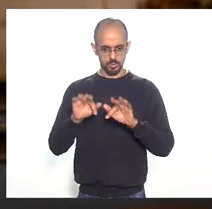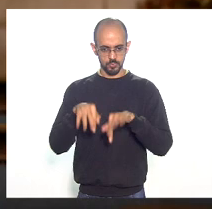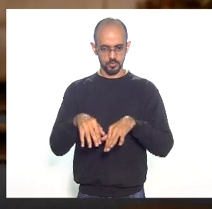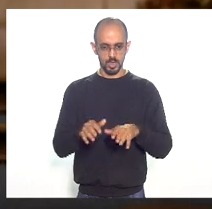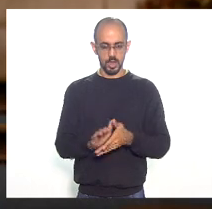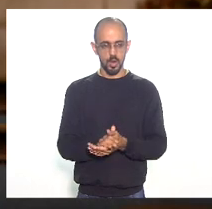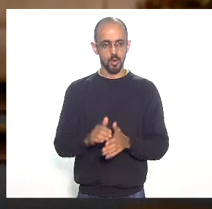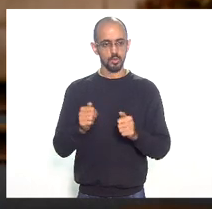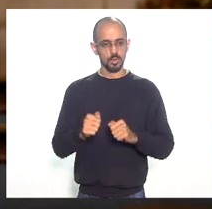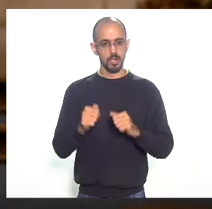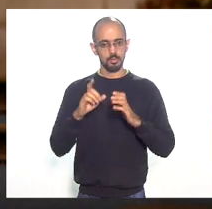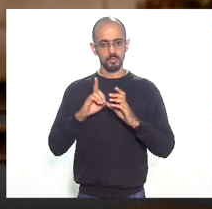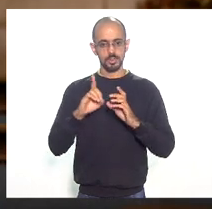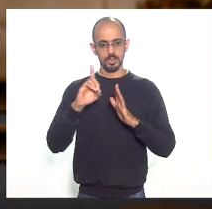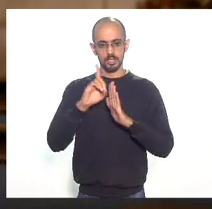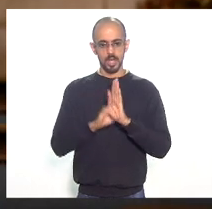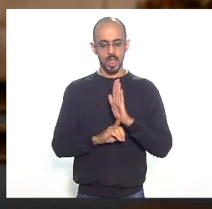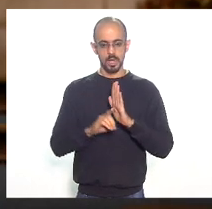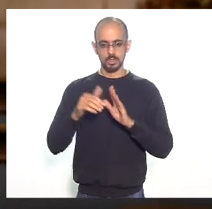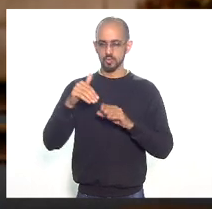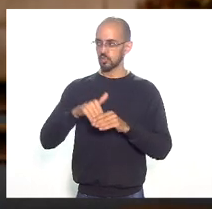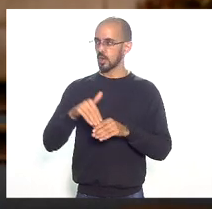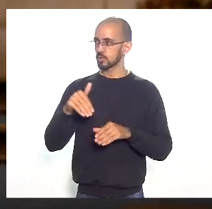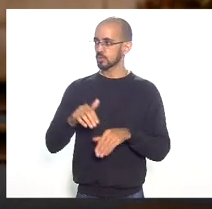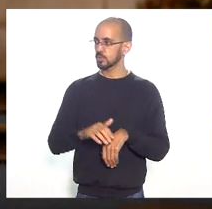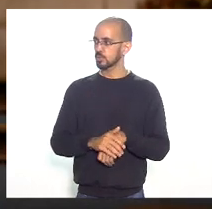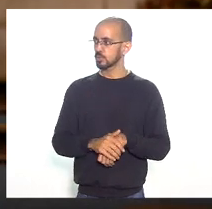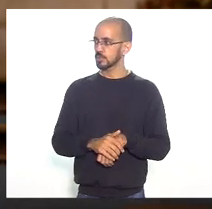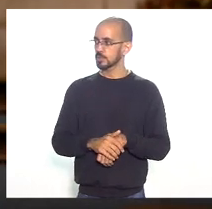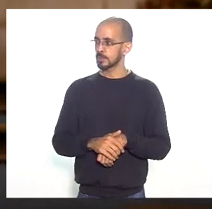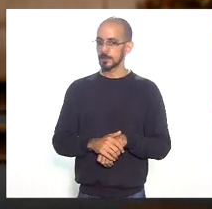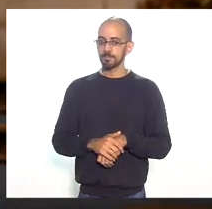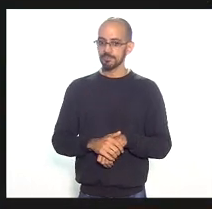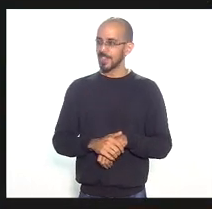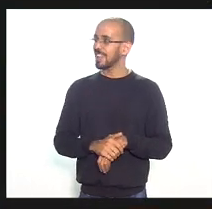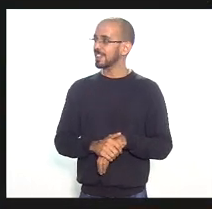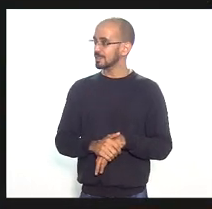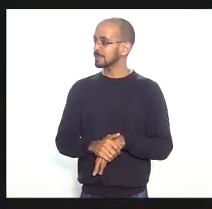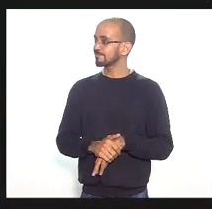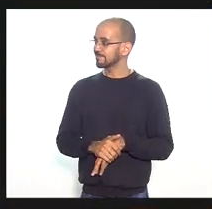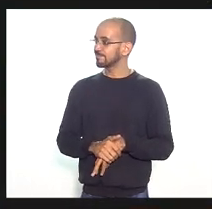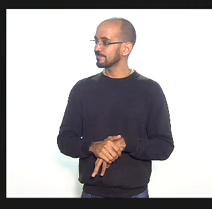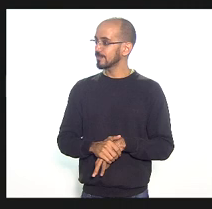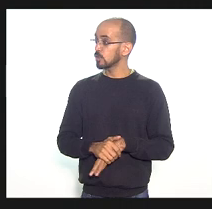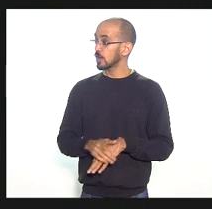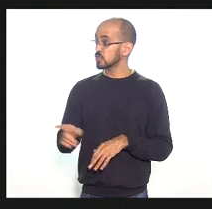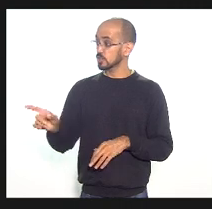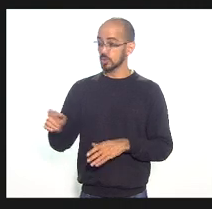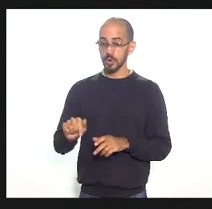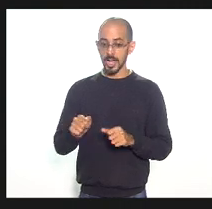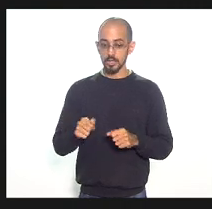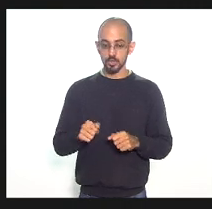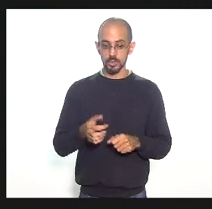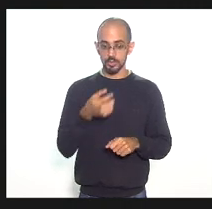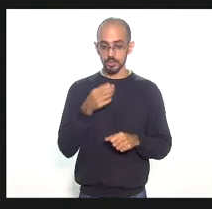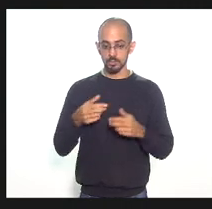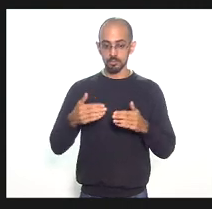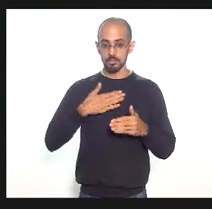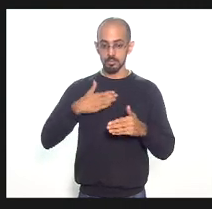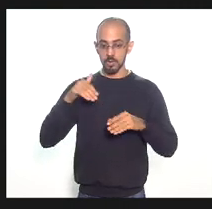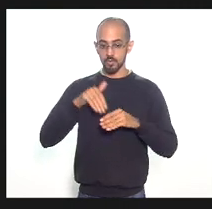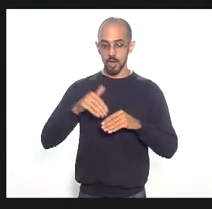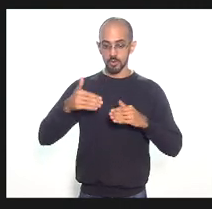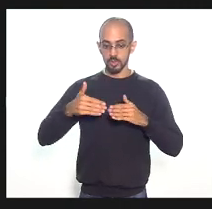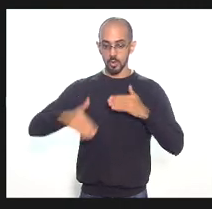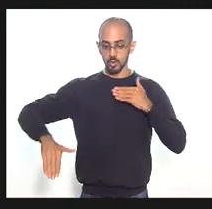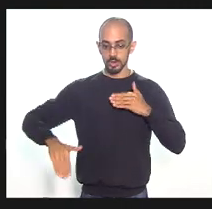declarar voto deputado Márcio tudo bem presidente mas o meu voto então é contrário até porque nós temos